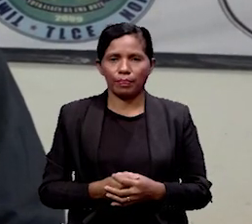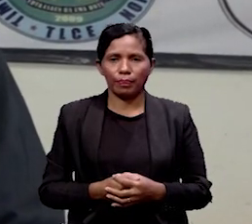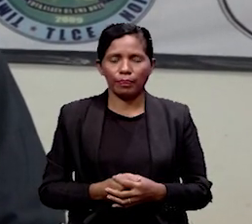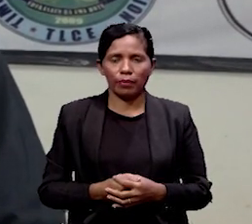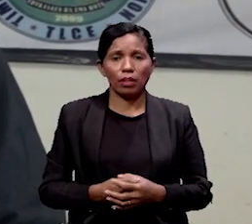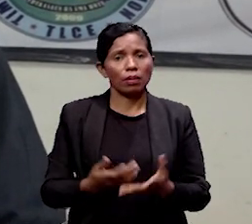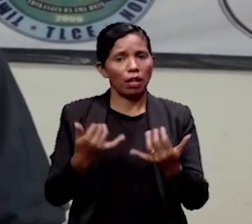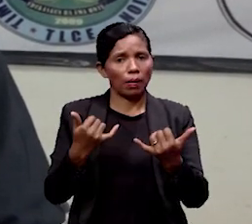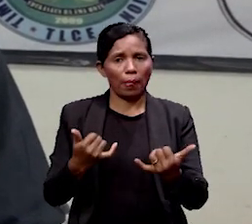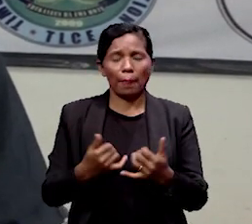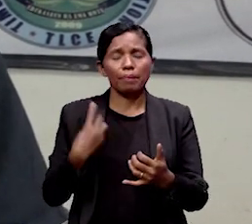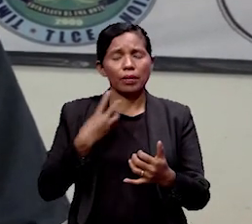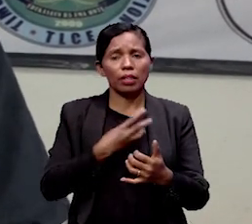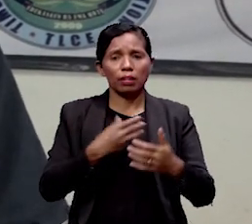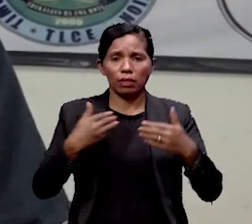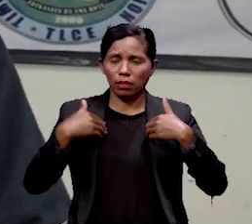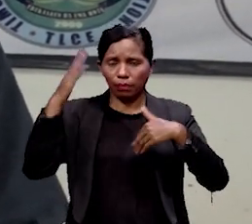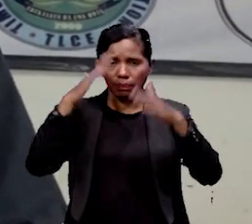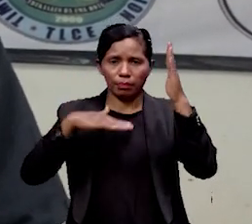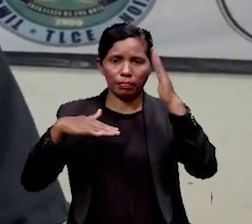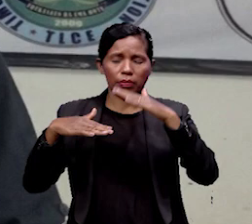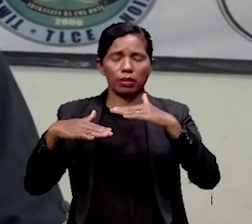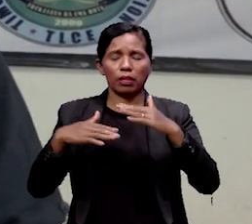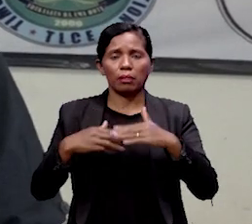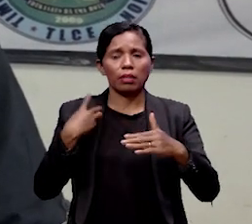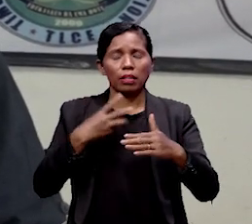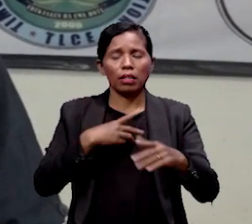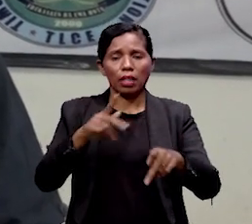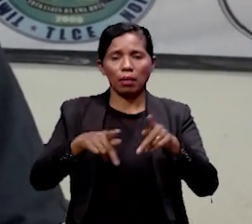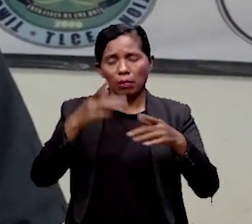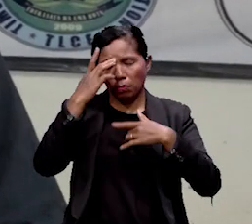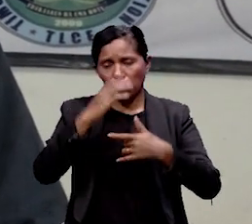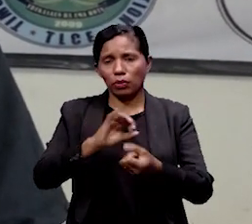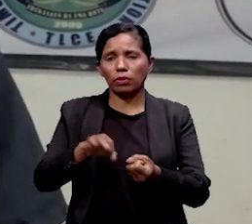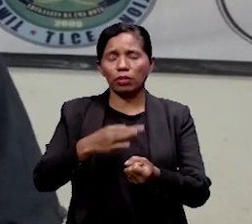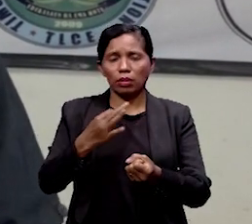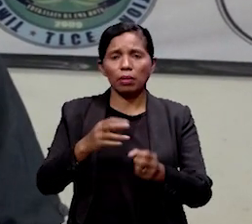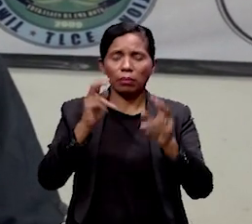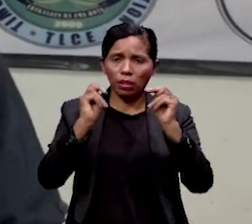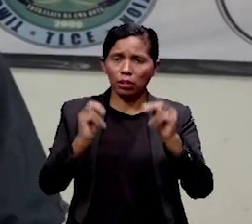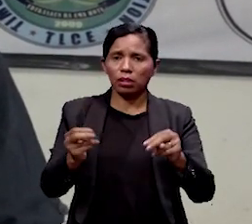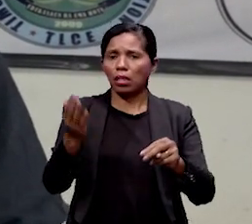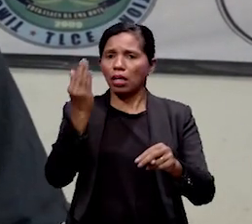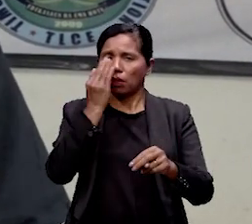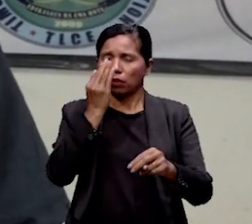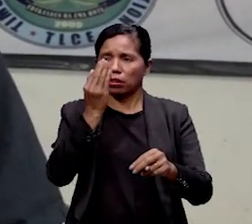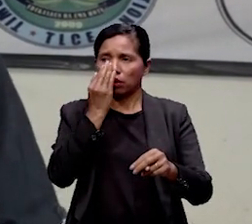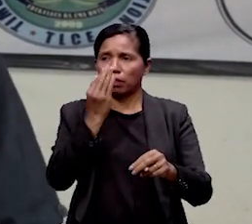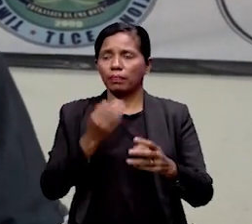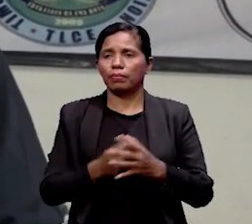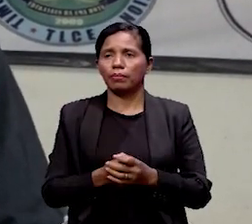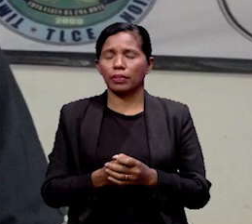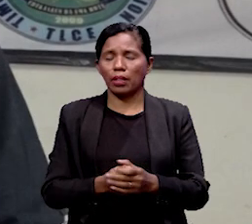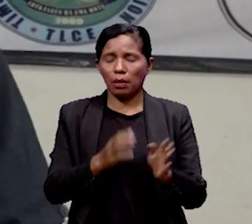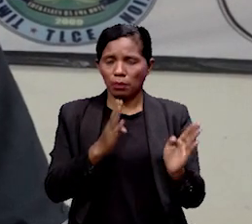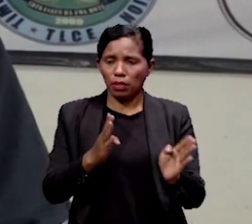Agora, nós temos o problema que os pacientes precisam de oxigênio. No processo,